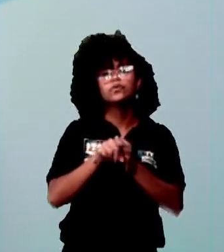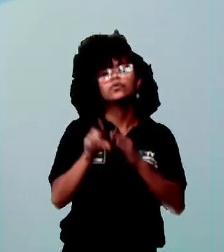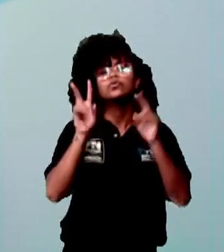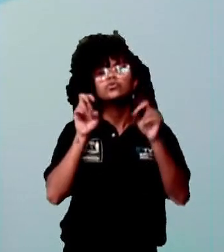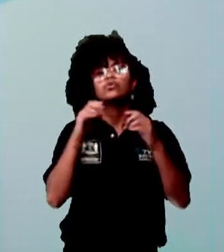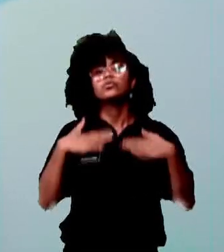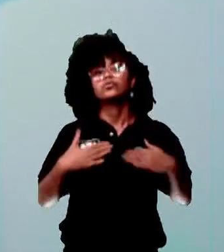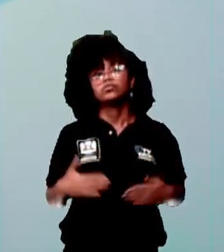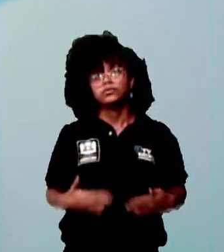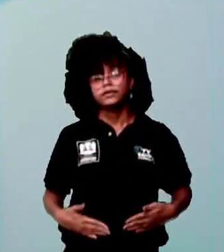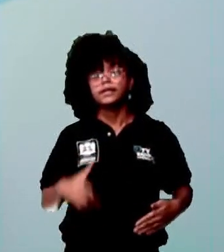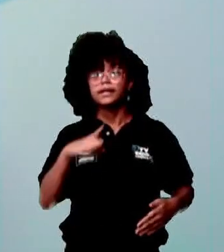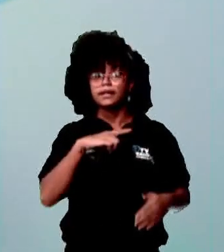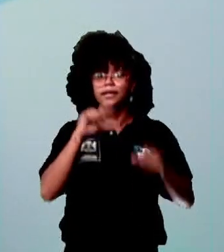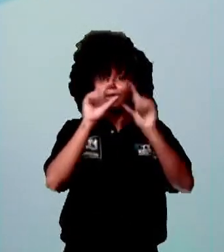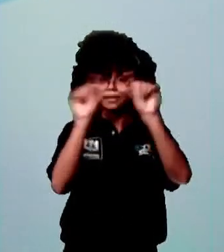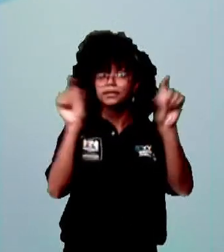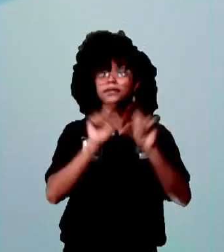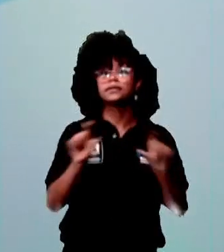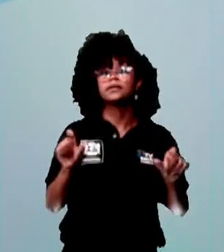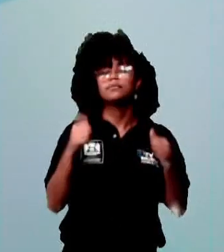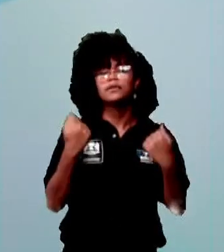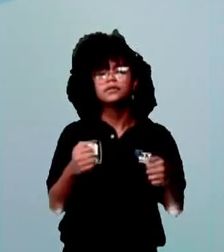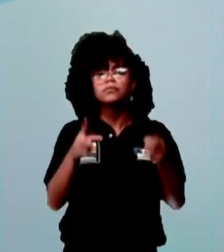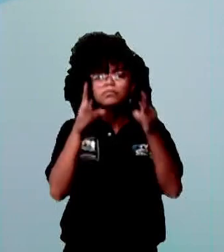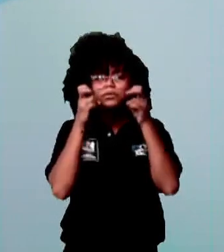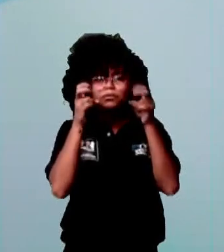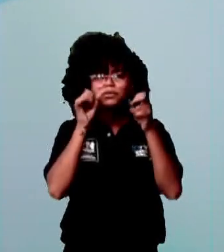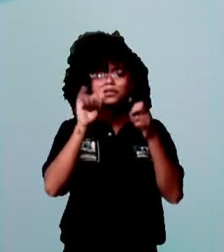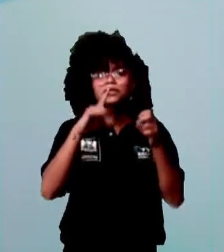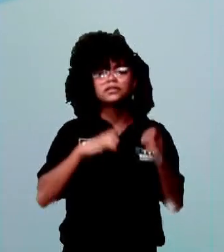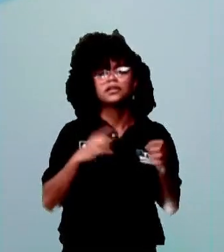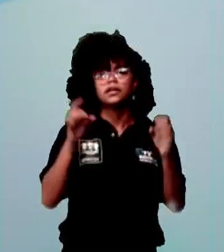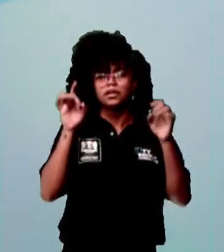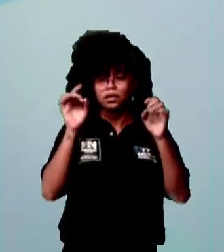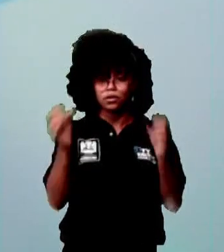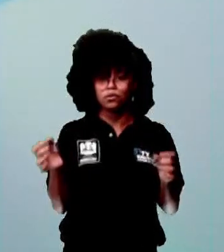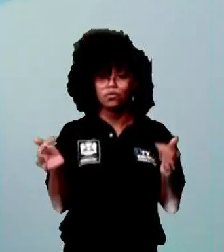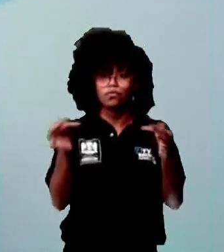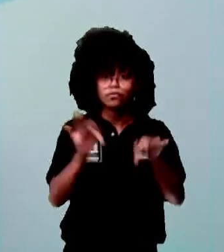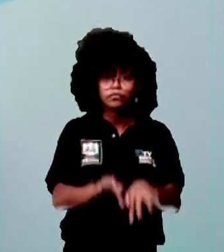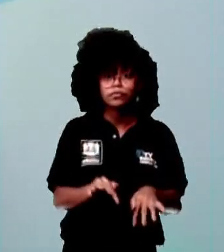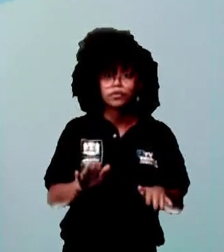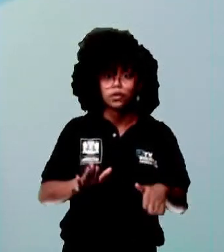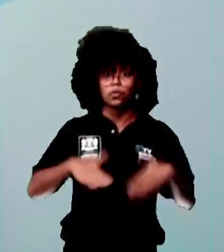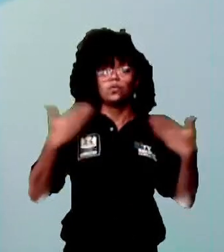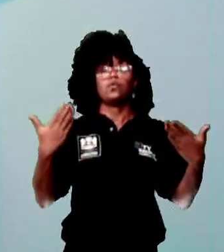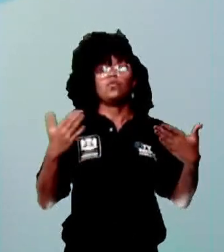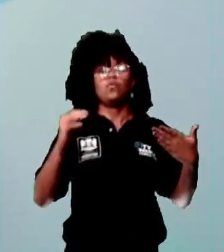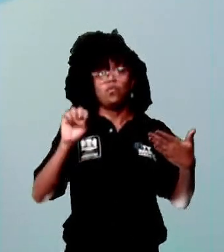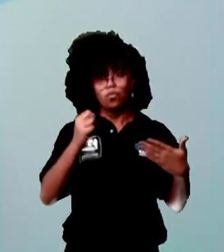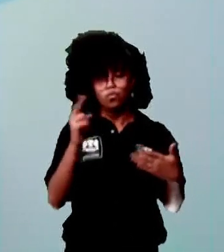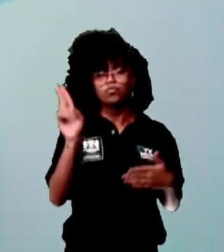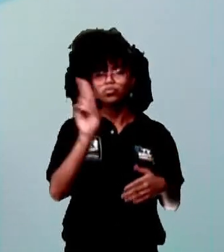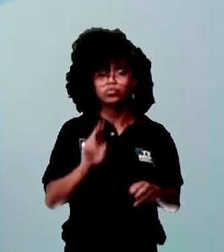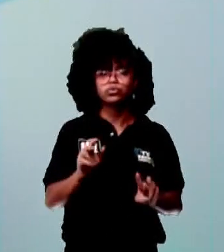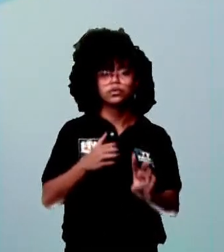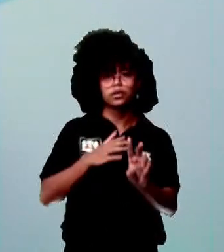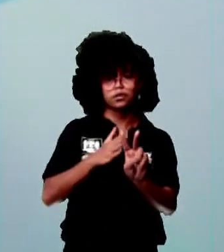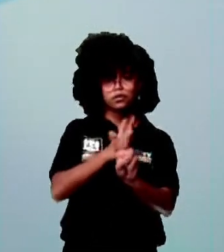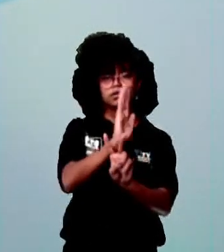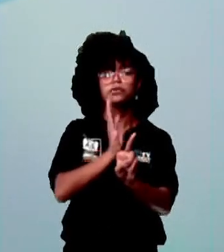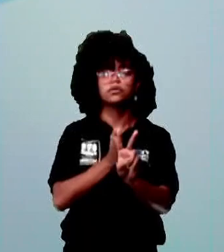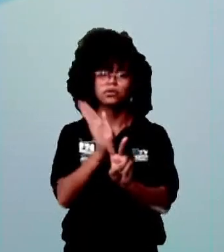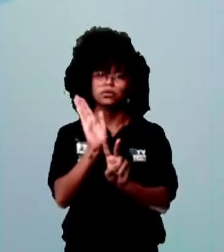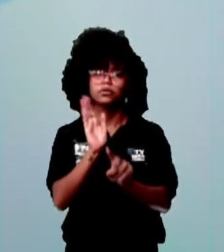o humor que está na tira. Nós precisamos perceber se existe ali um desfecho inesperado, se existe o uso da ambiguidade, se